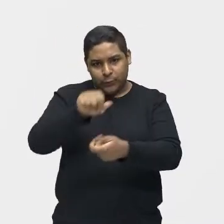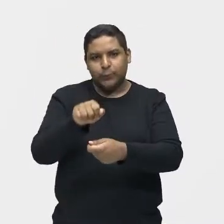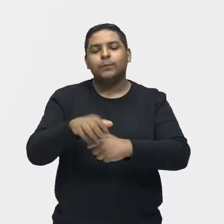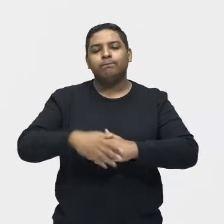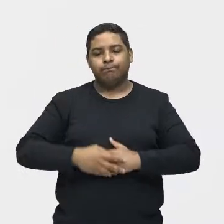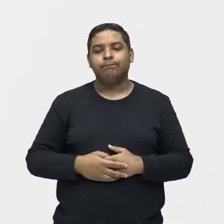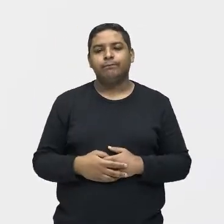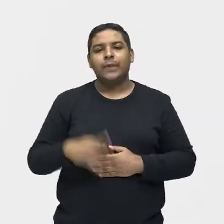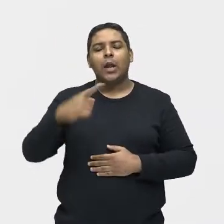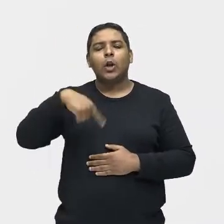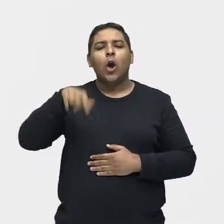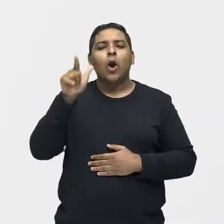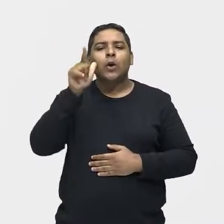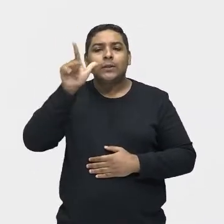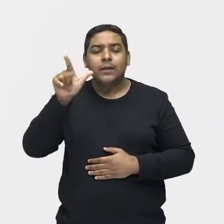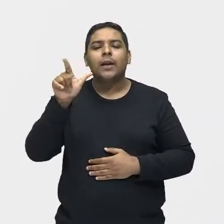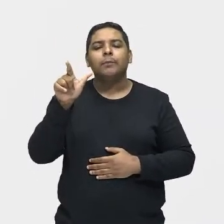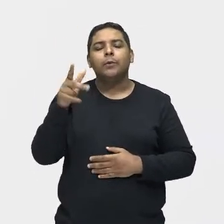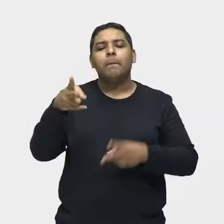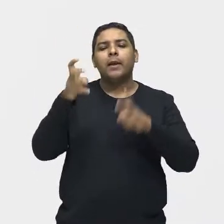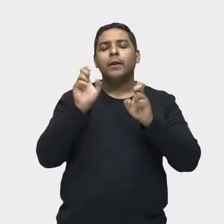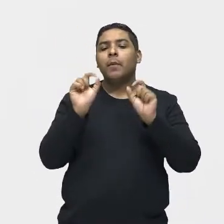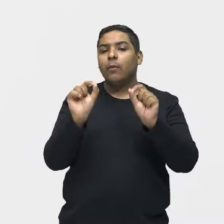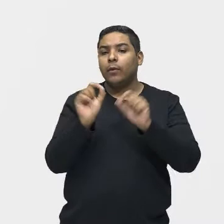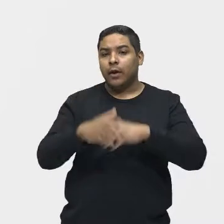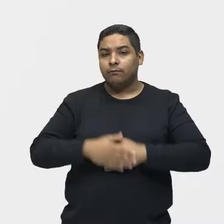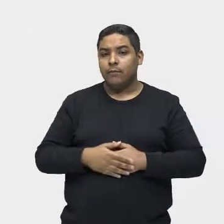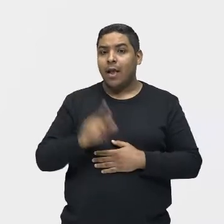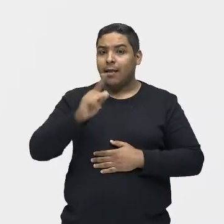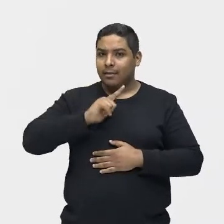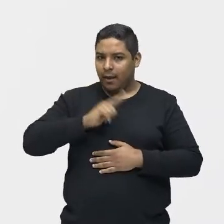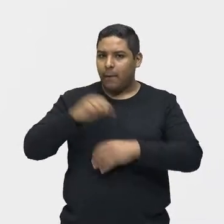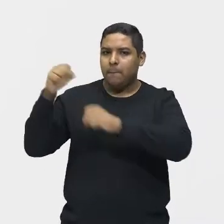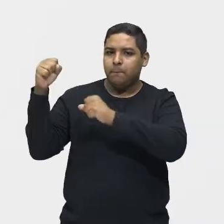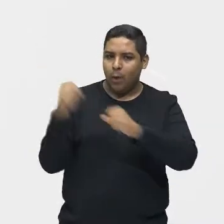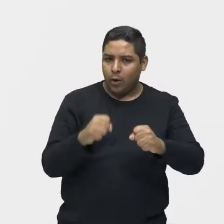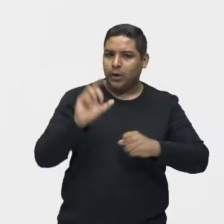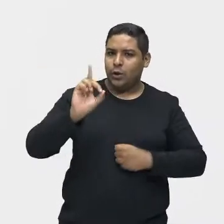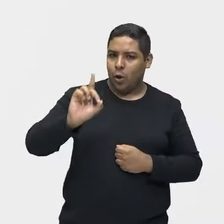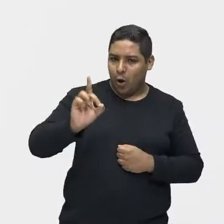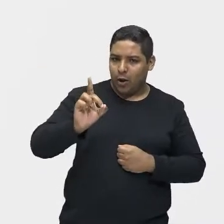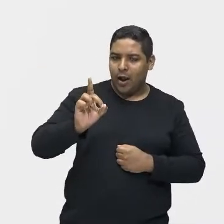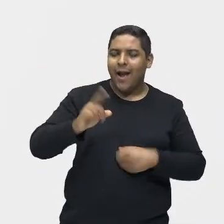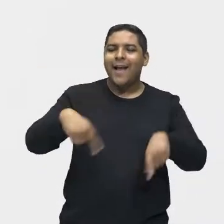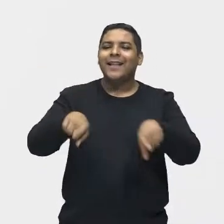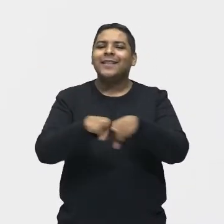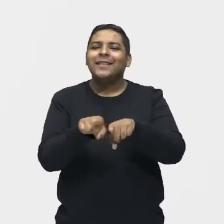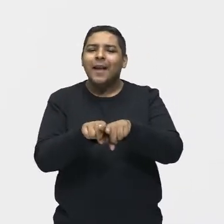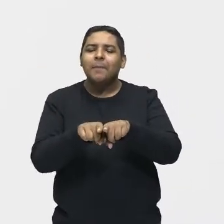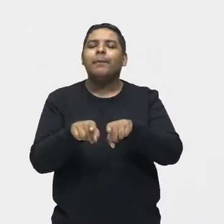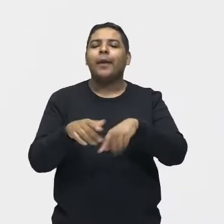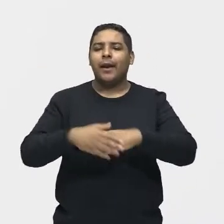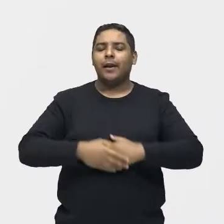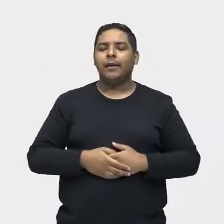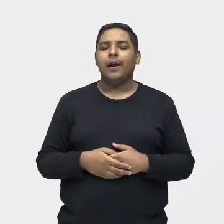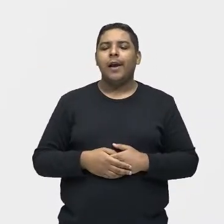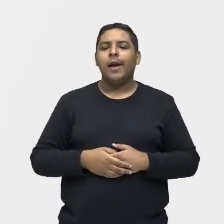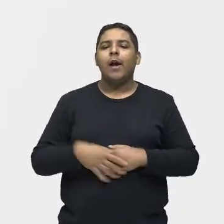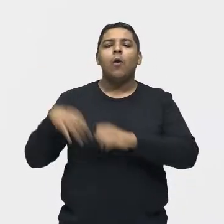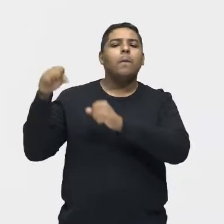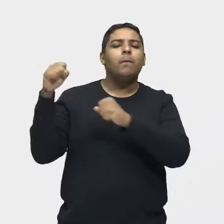gente verifica também que, além de ter esse poder com o dólar, vão ter também esse poder em outros